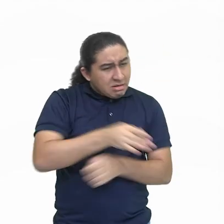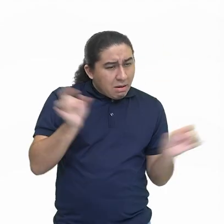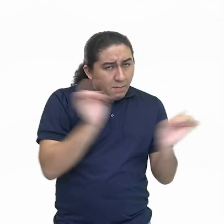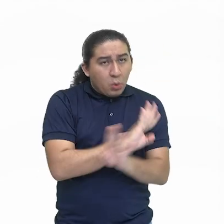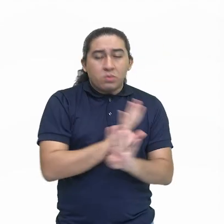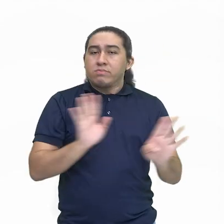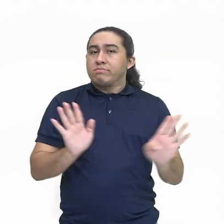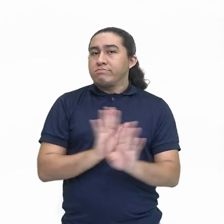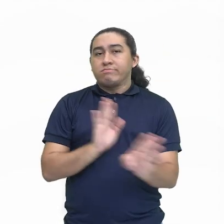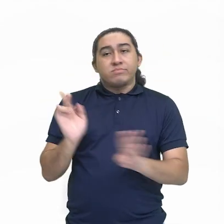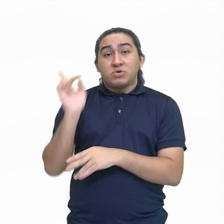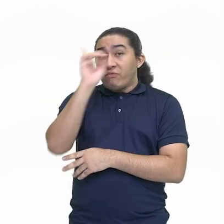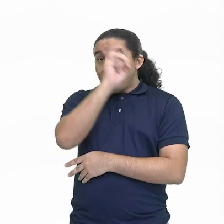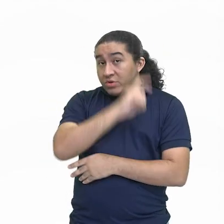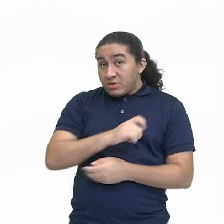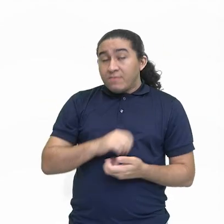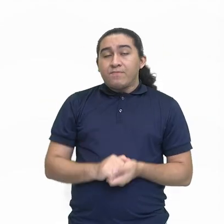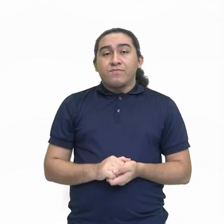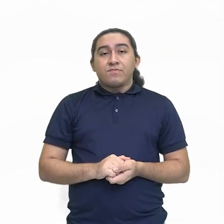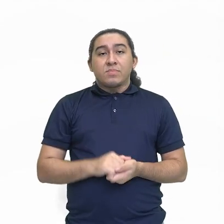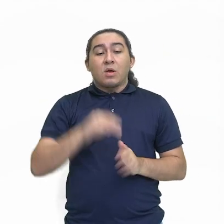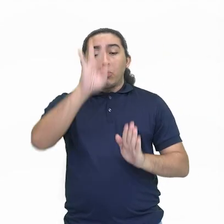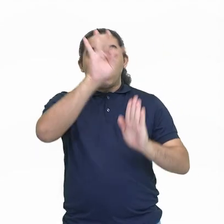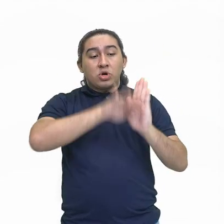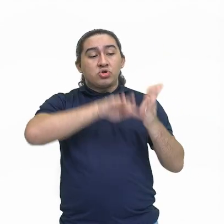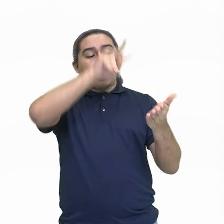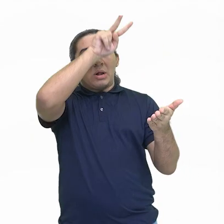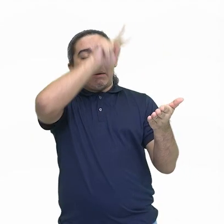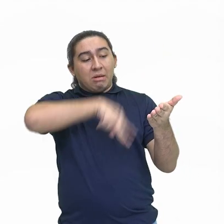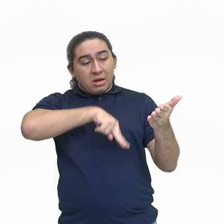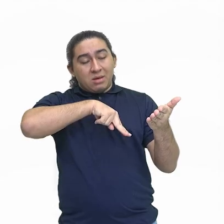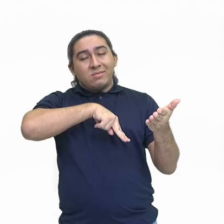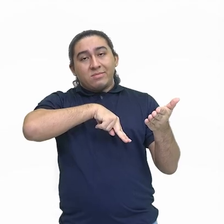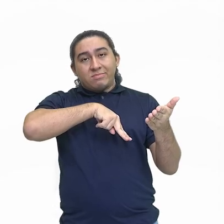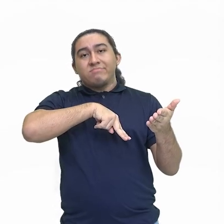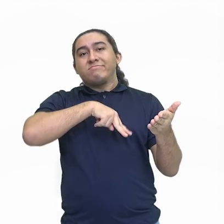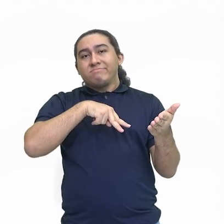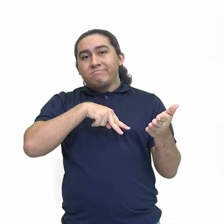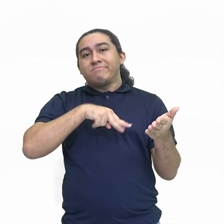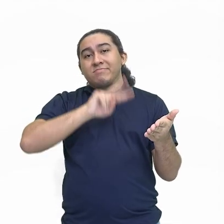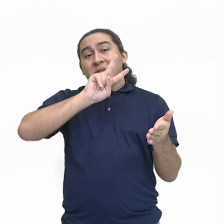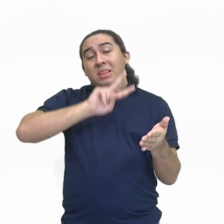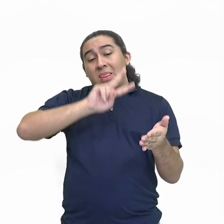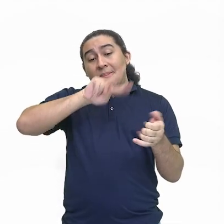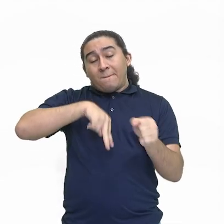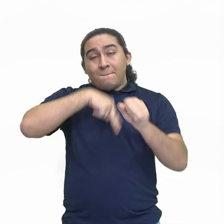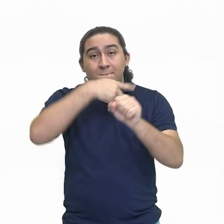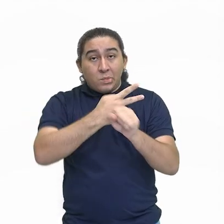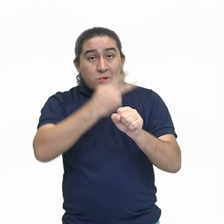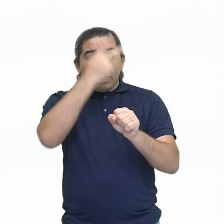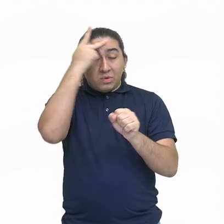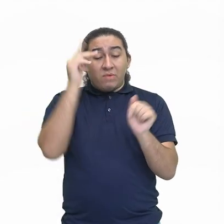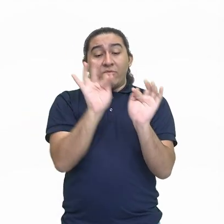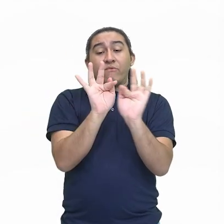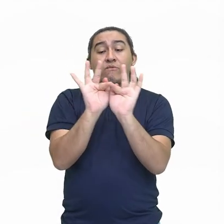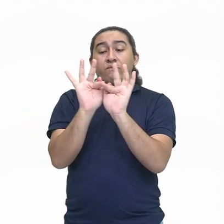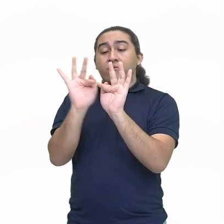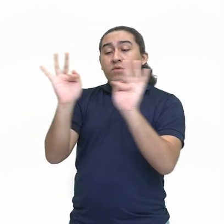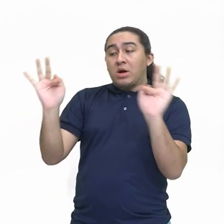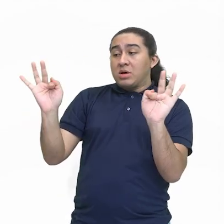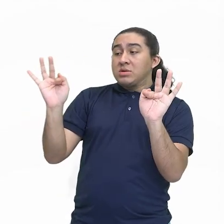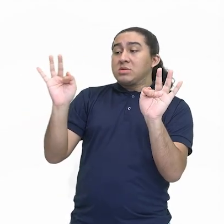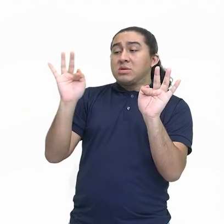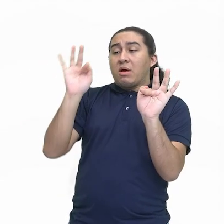né, na primeira leitura, realmente essa intenção. Numa fala menor, é